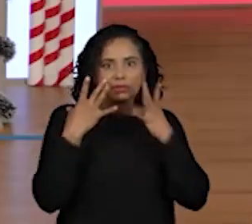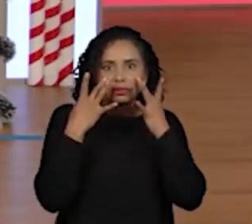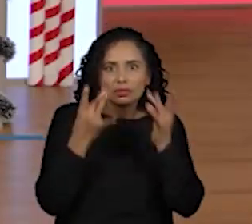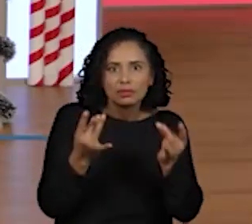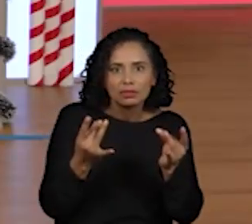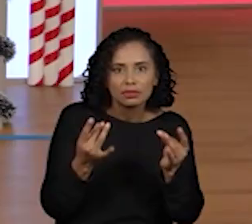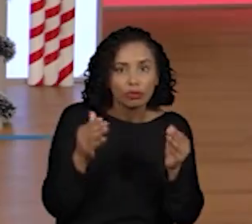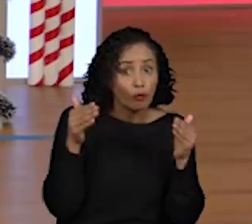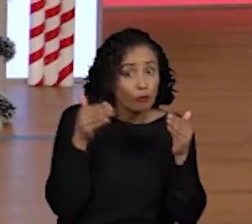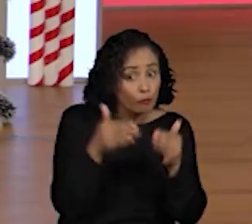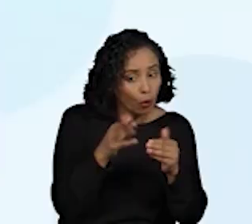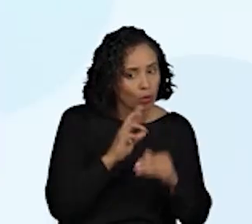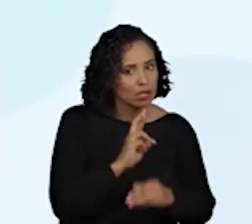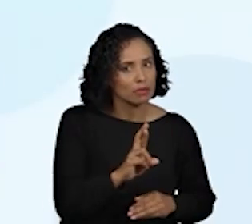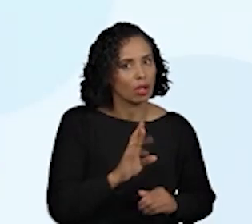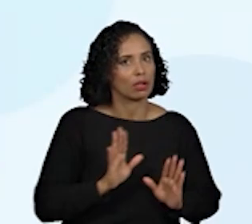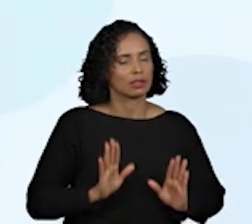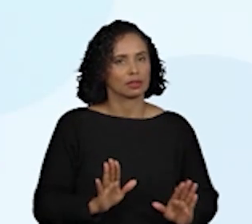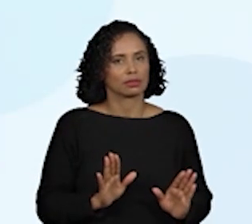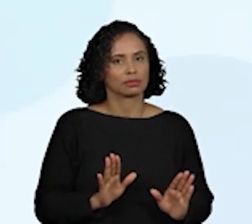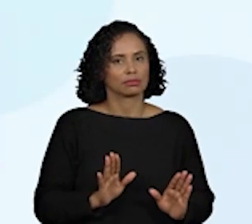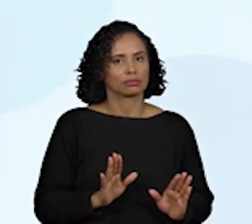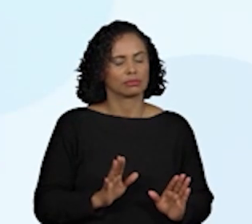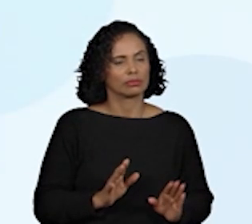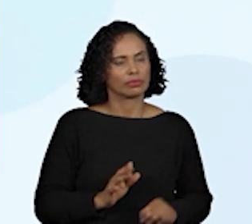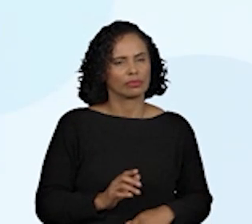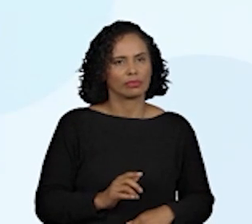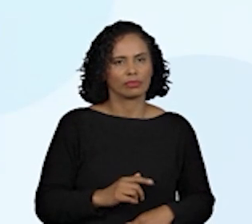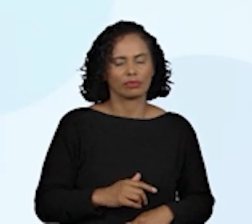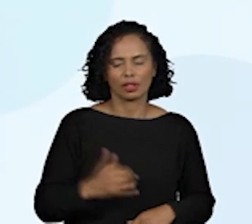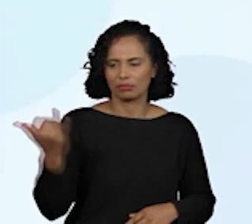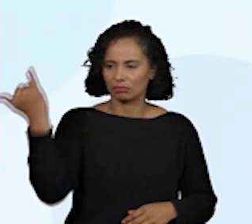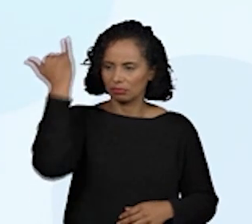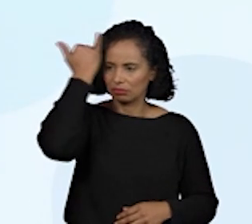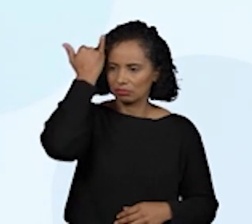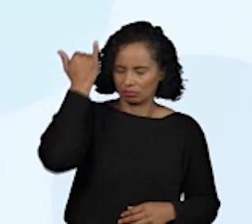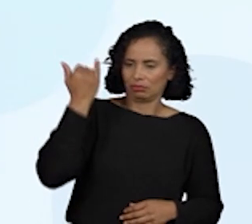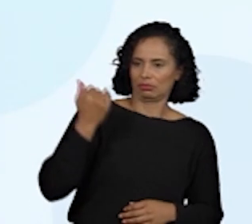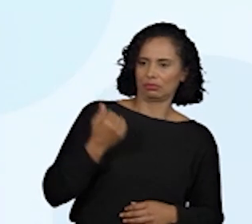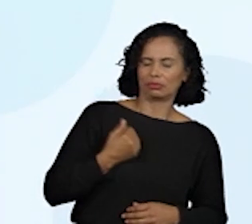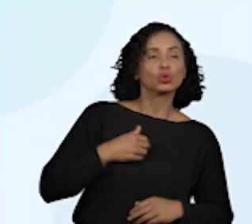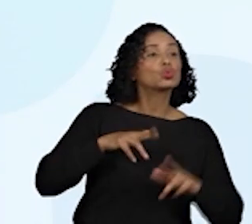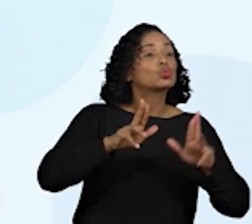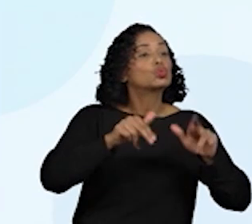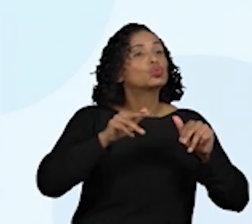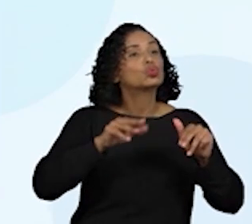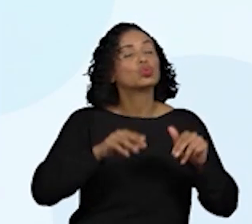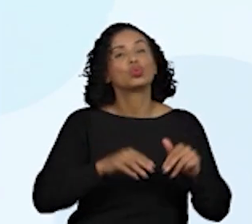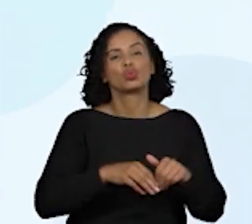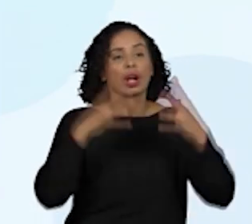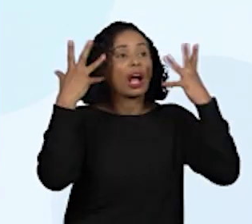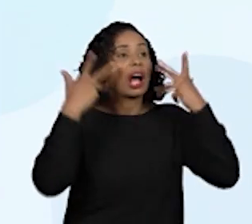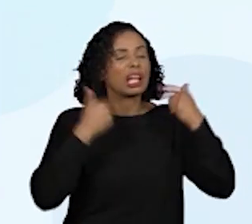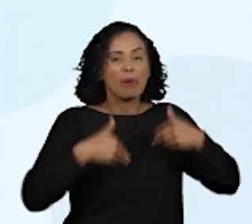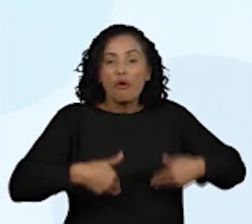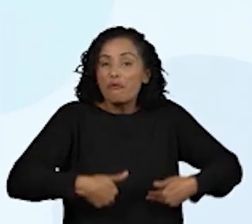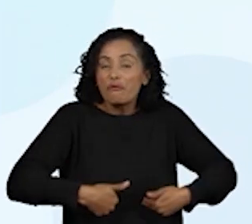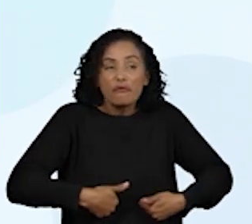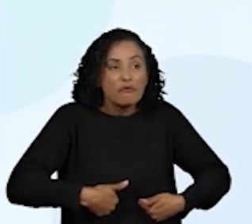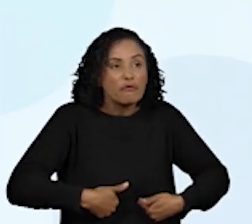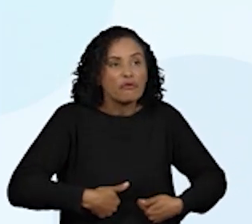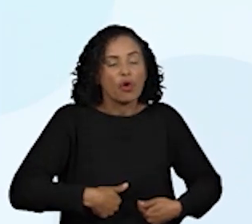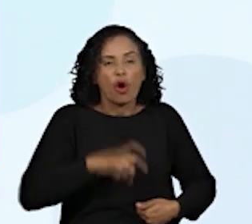resposta: eu jamais deixaria os animais passarem fome, frio ou